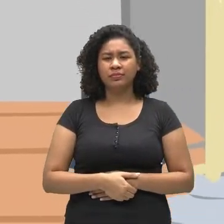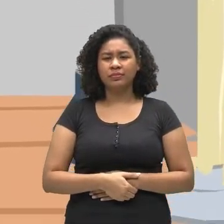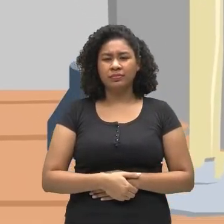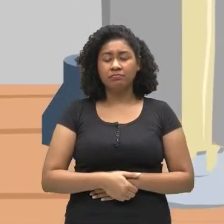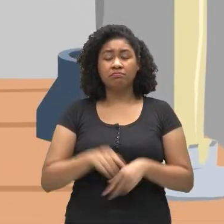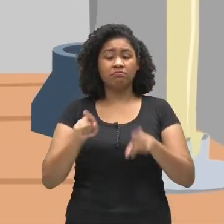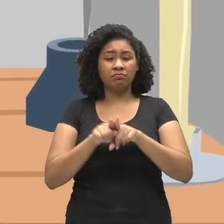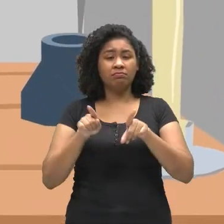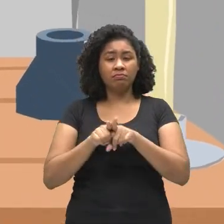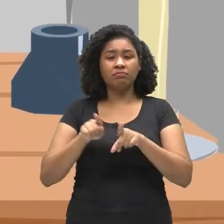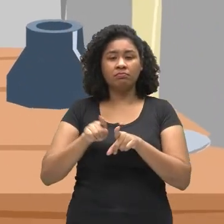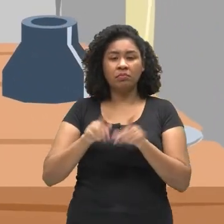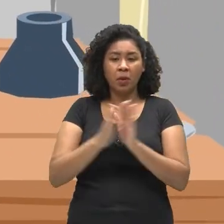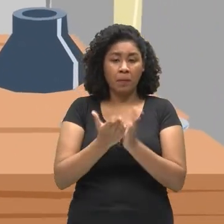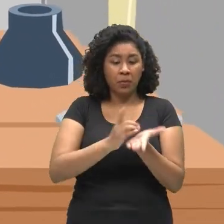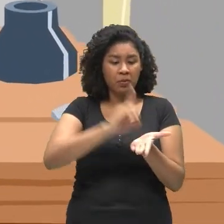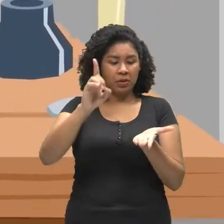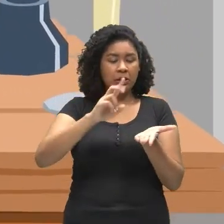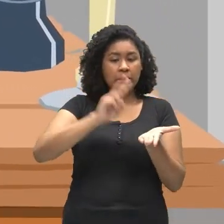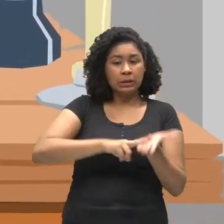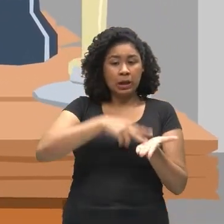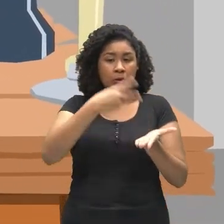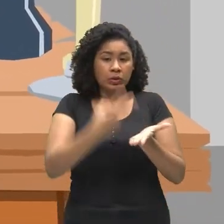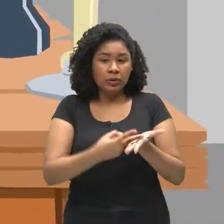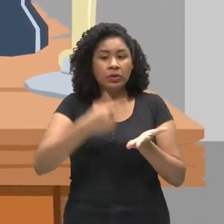Também traduziu a Bíblia para o alemão.